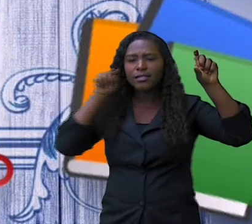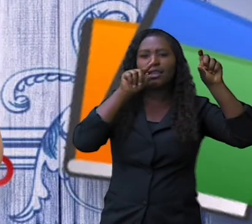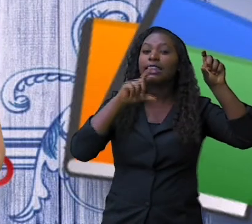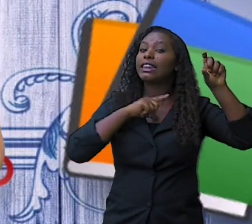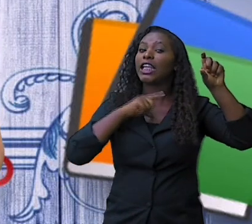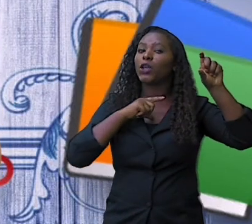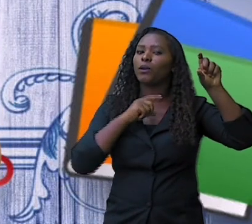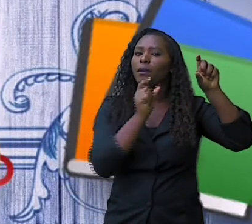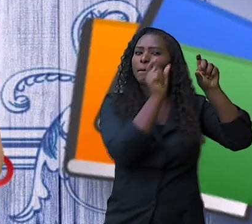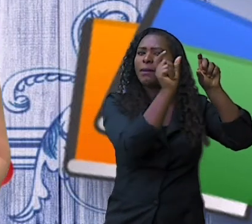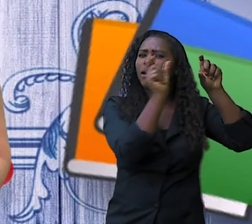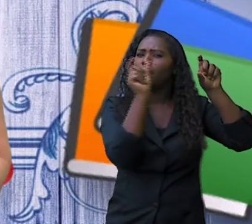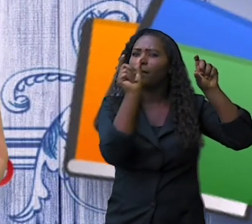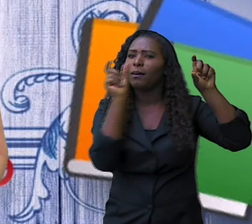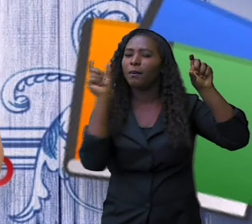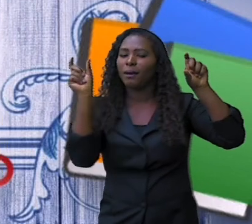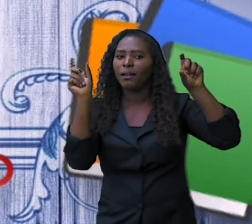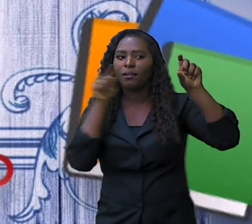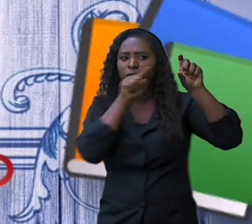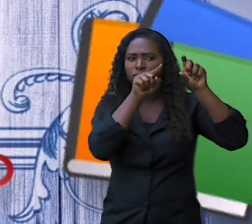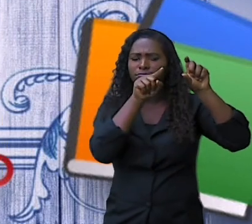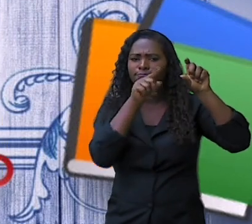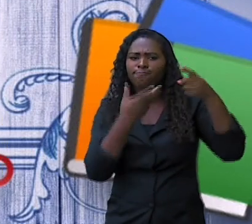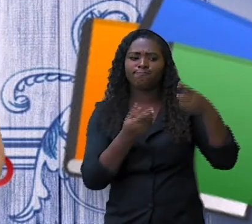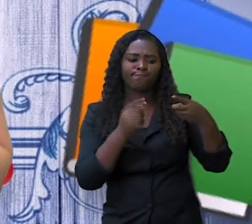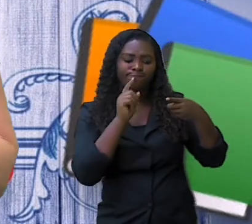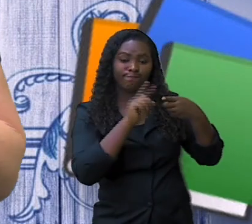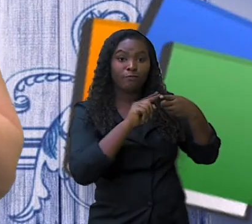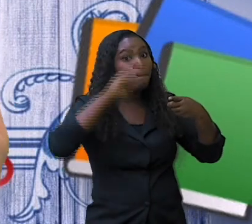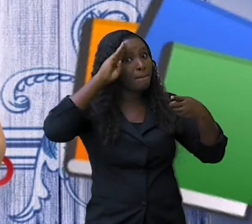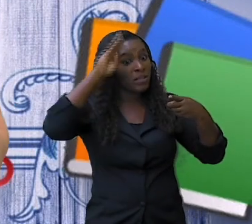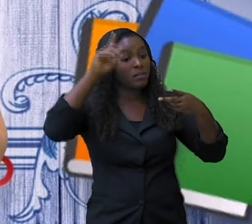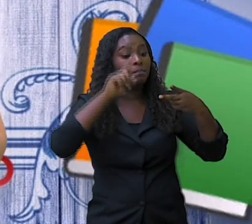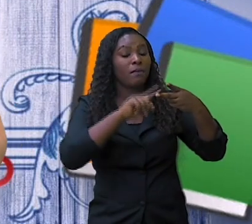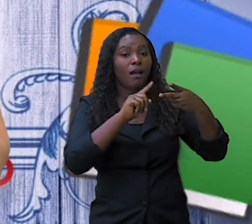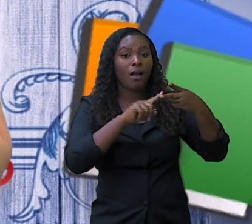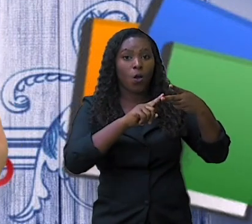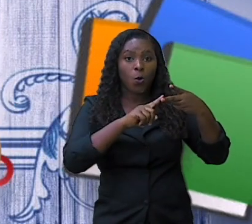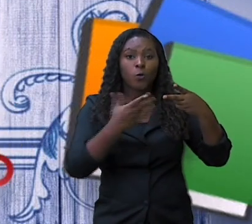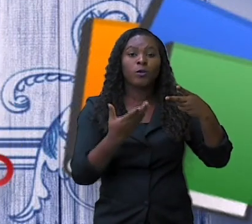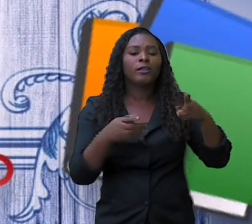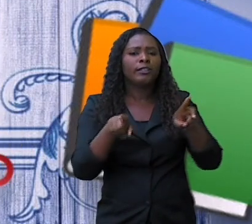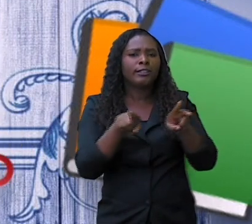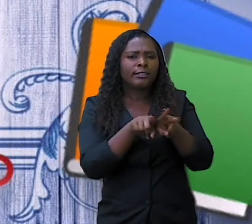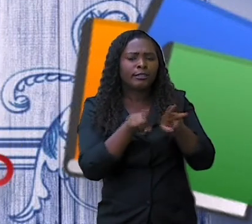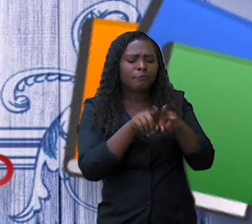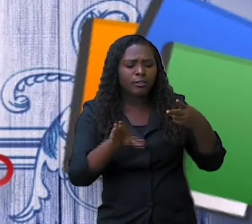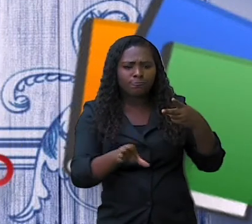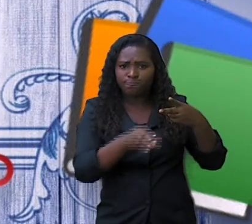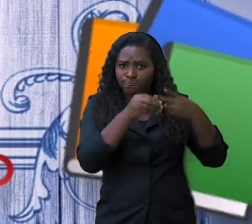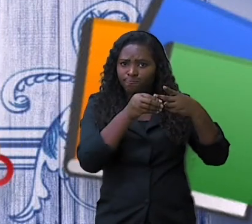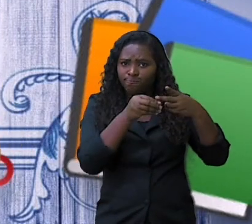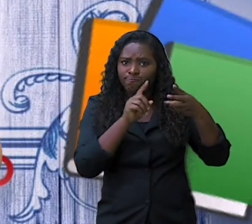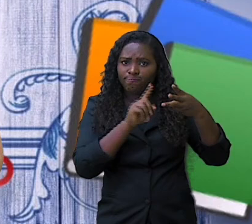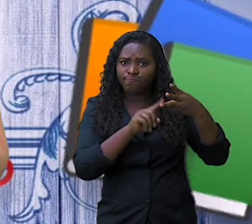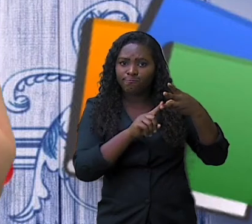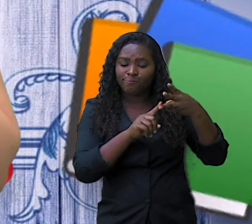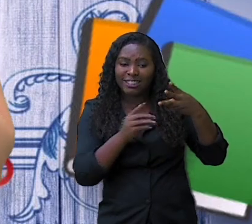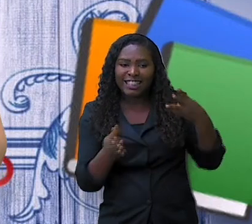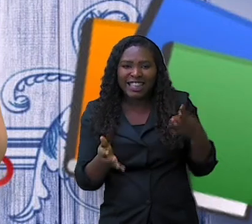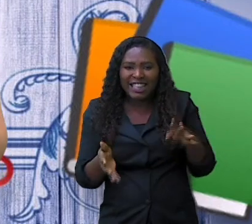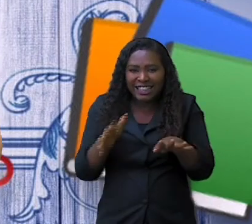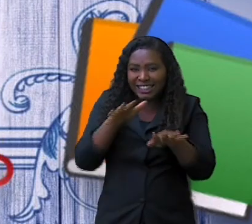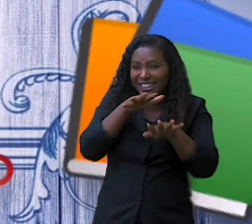essenciais, integrantes e acessórios. Isso aí! Os termos da oração se dividem assim. Essenciais, eu